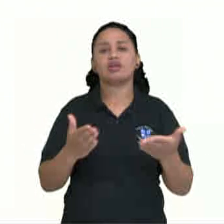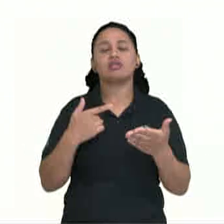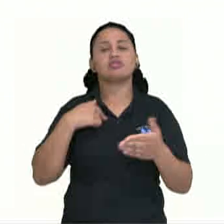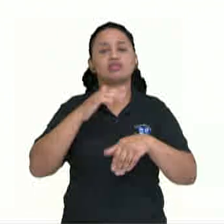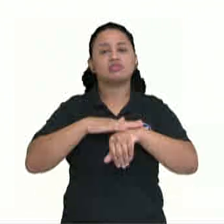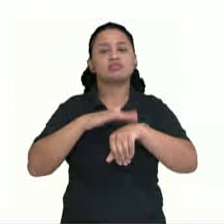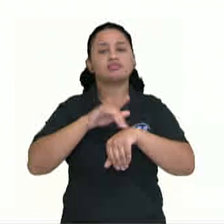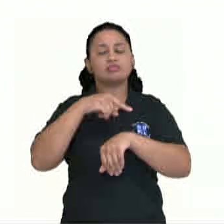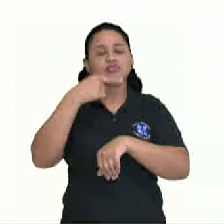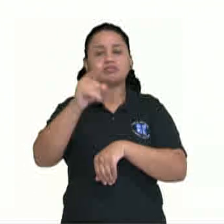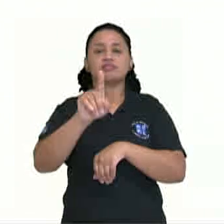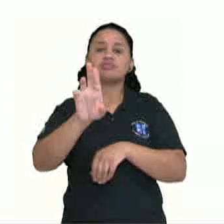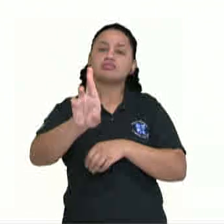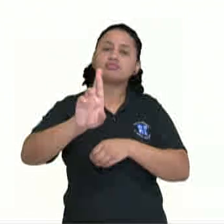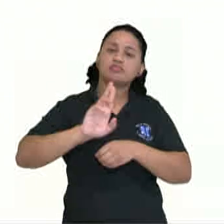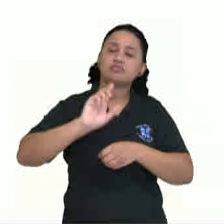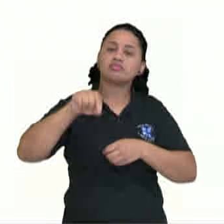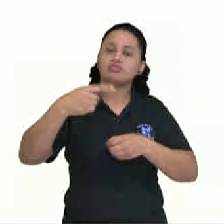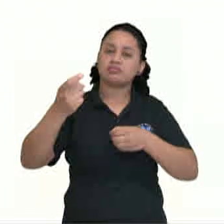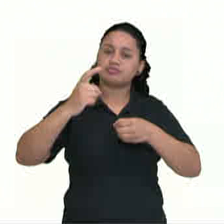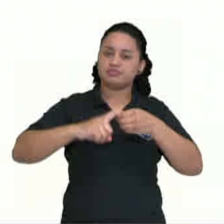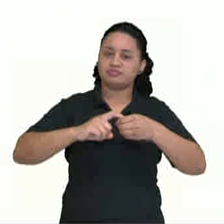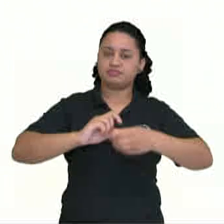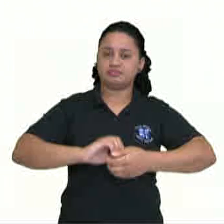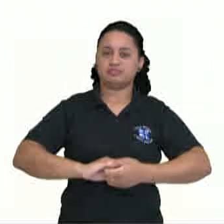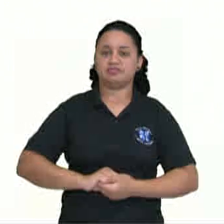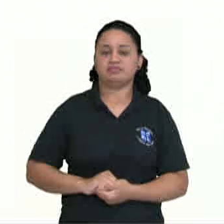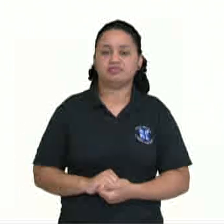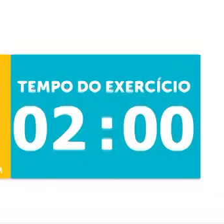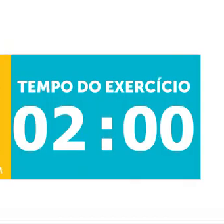tempo para fazer, para responder a questão e eu já volto.